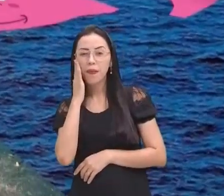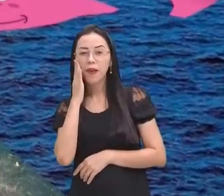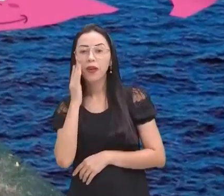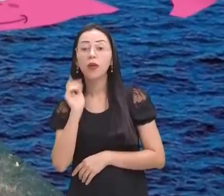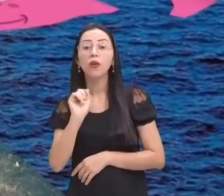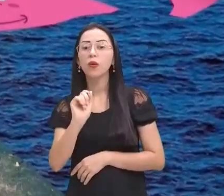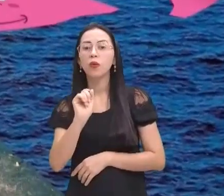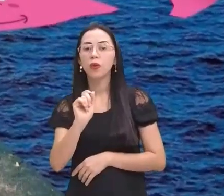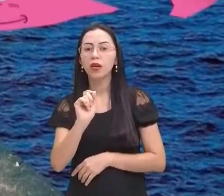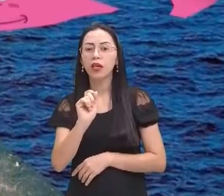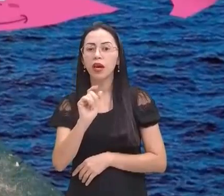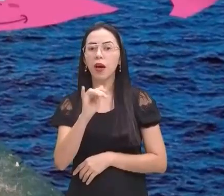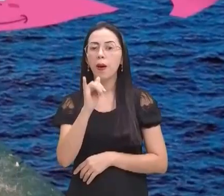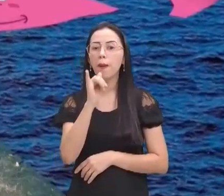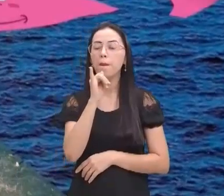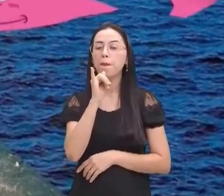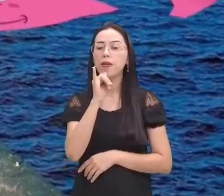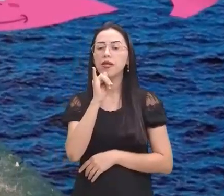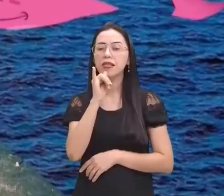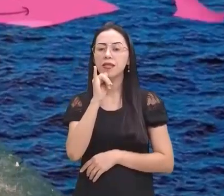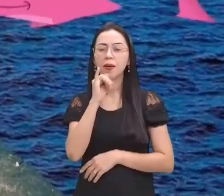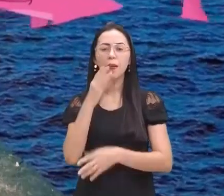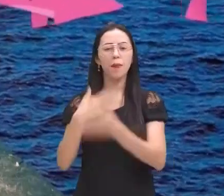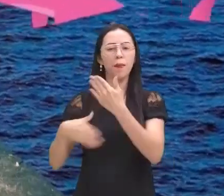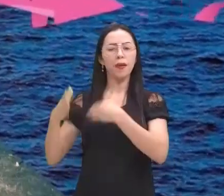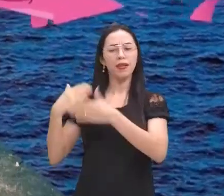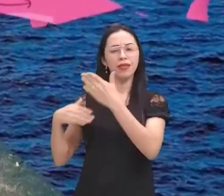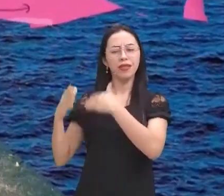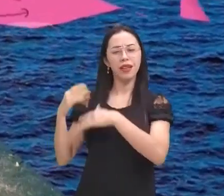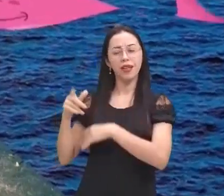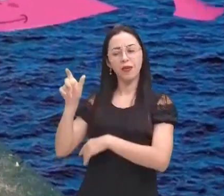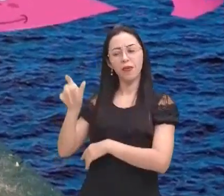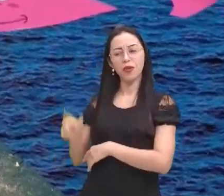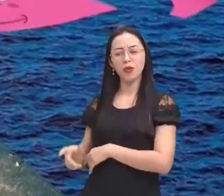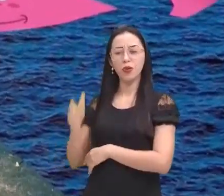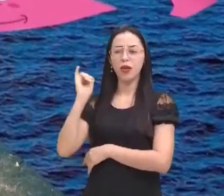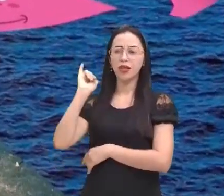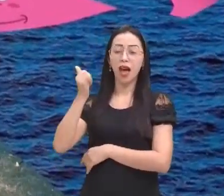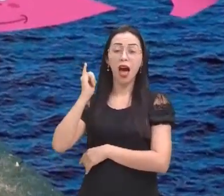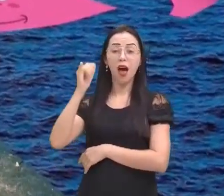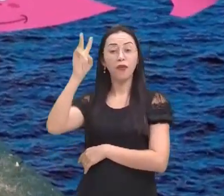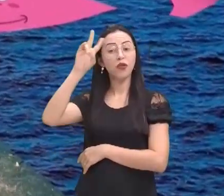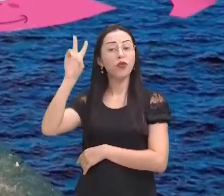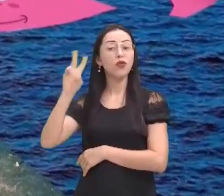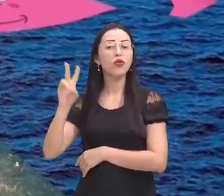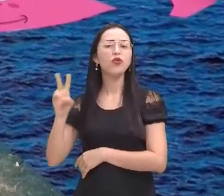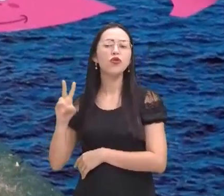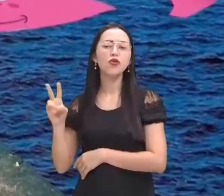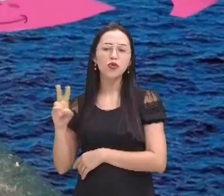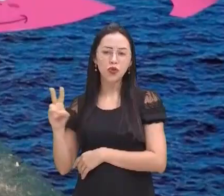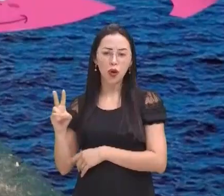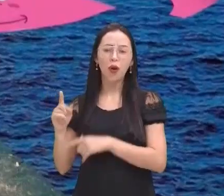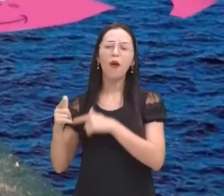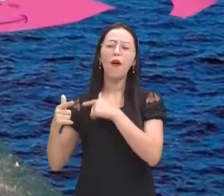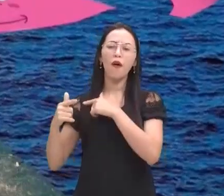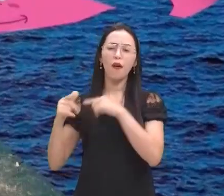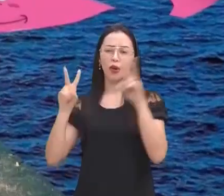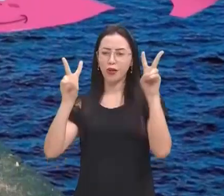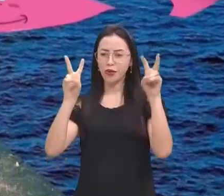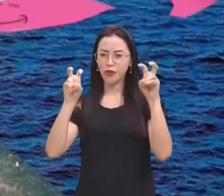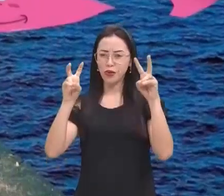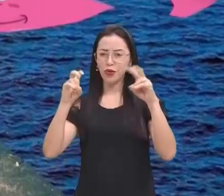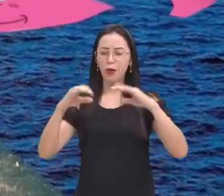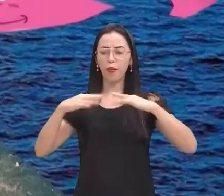quê? Uma contação de história, que ela é passada de geração em geração, que é uma